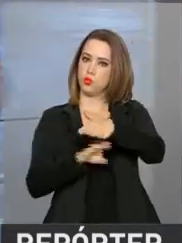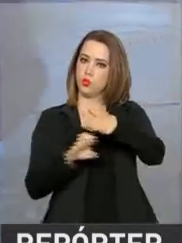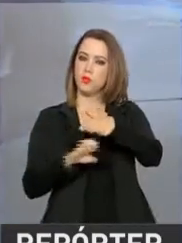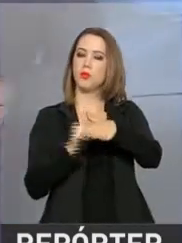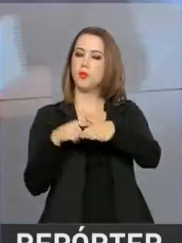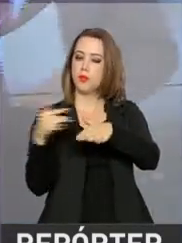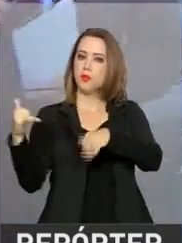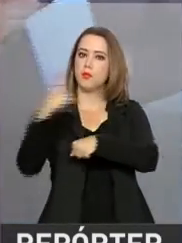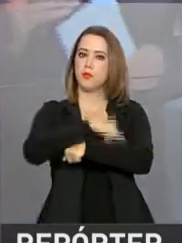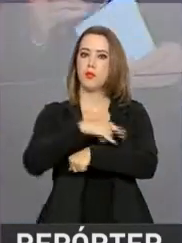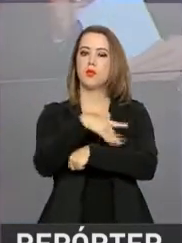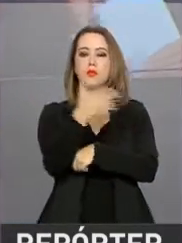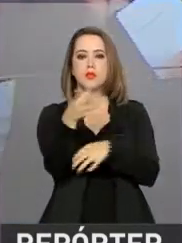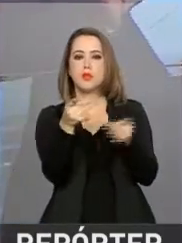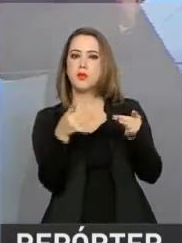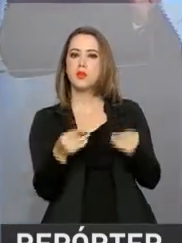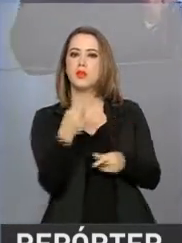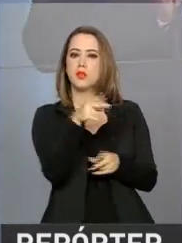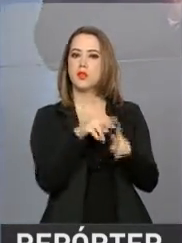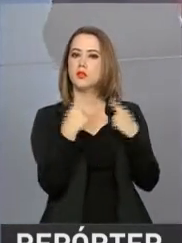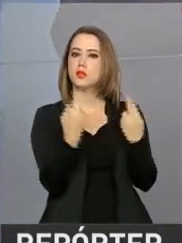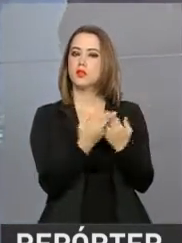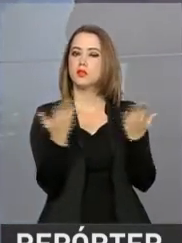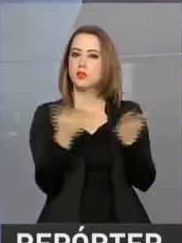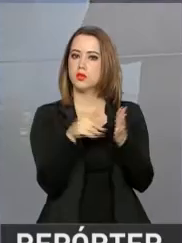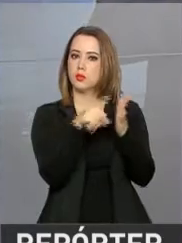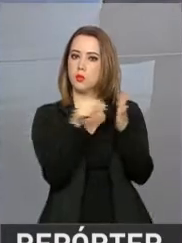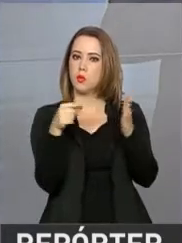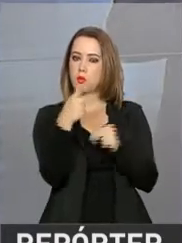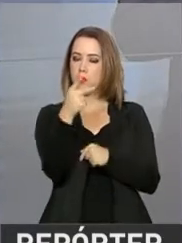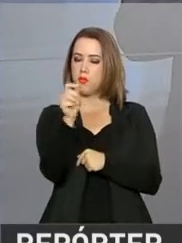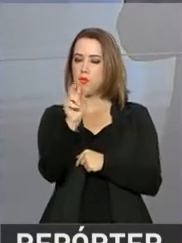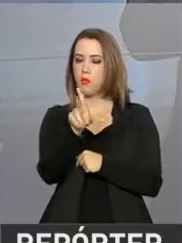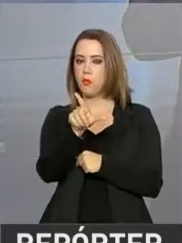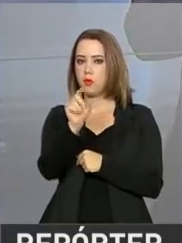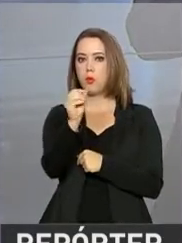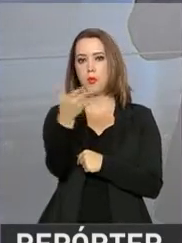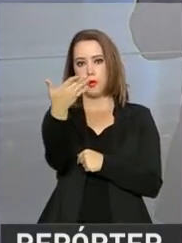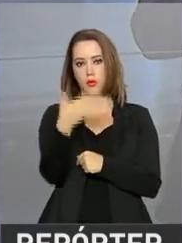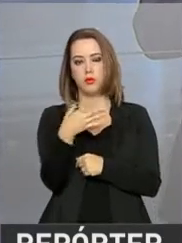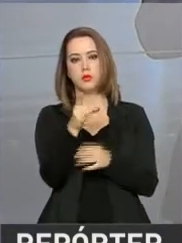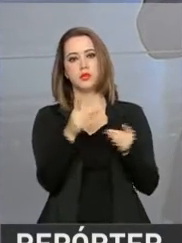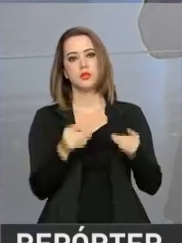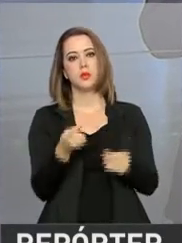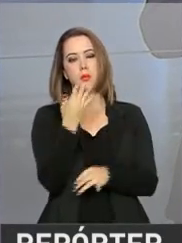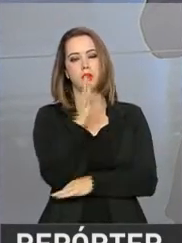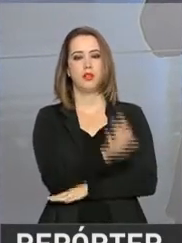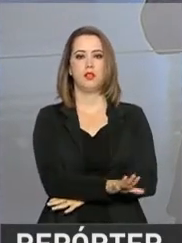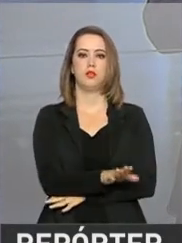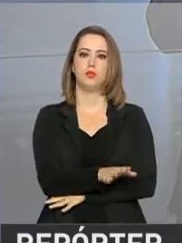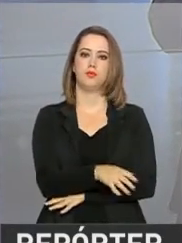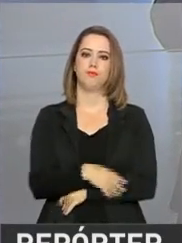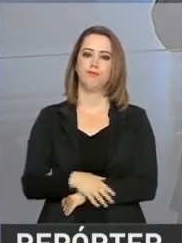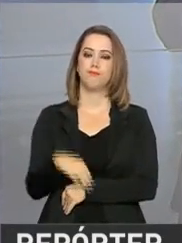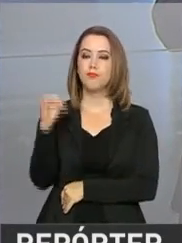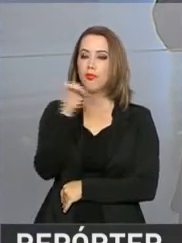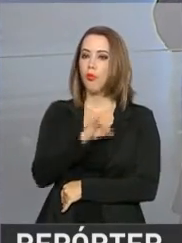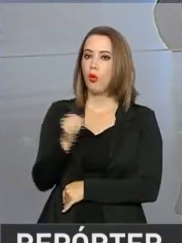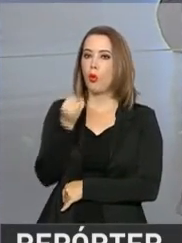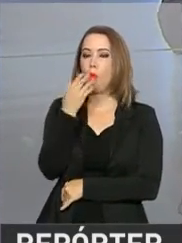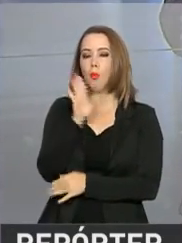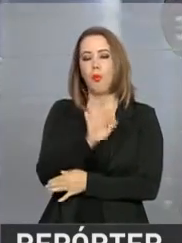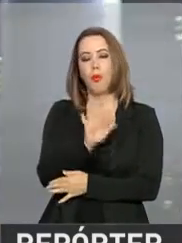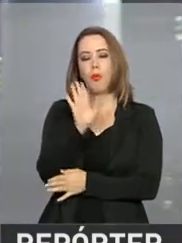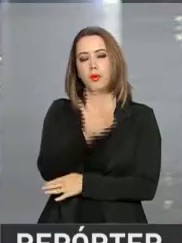repórter paulo la sálvia que está lá no palácio do planalto e traz as informações pra gente boa tarde paulo o leandro boa